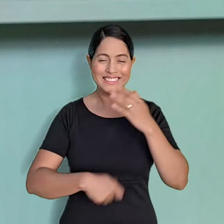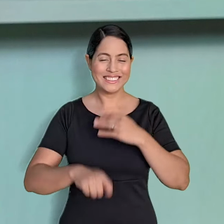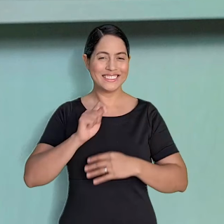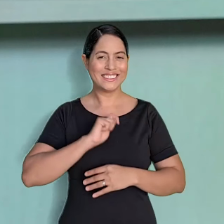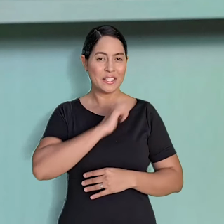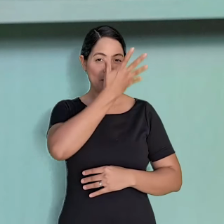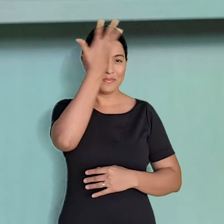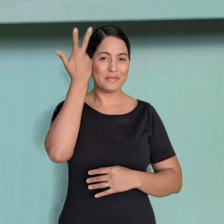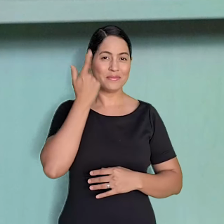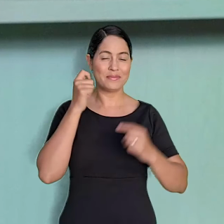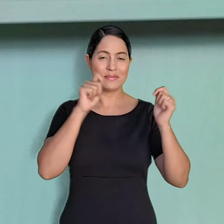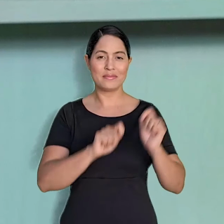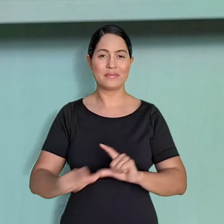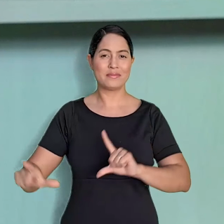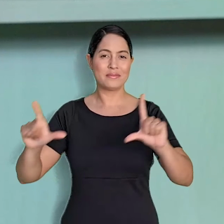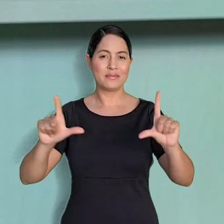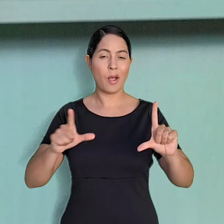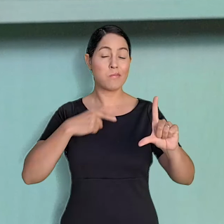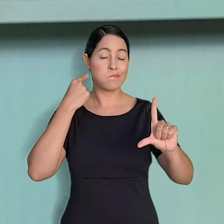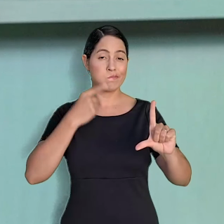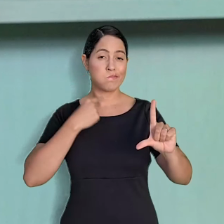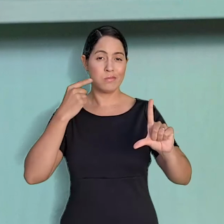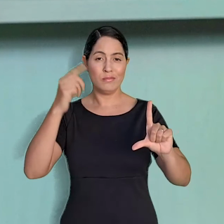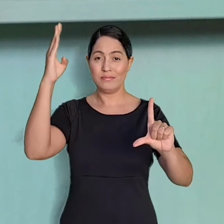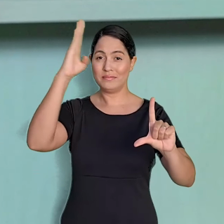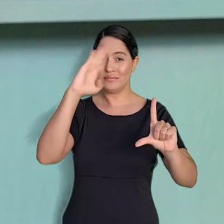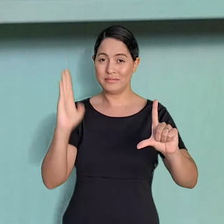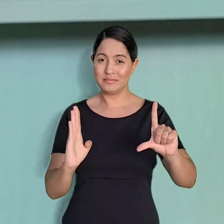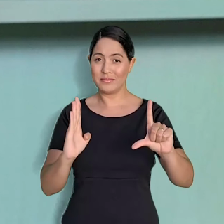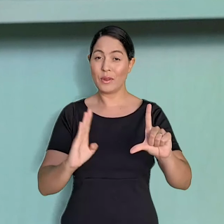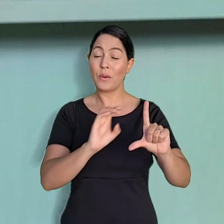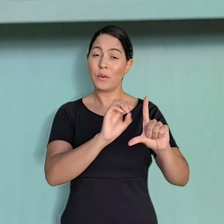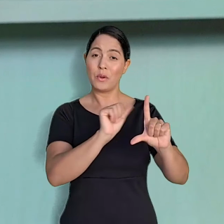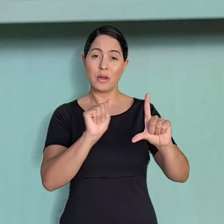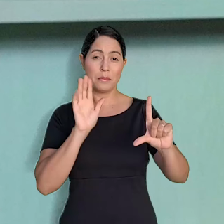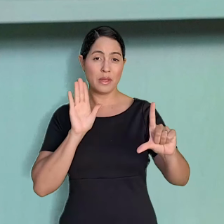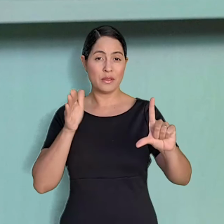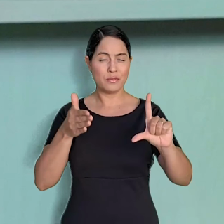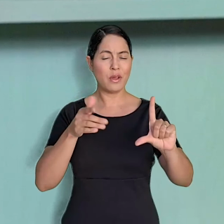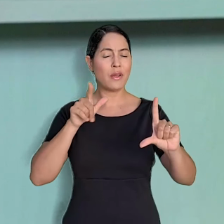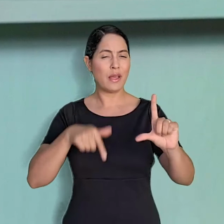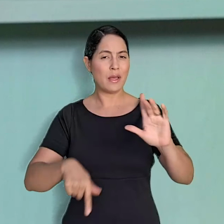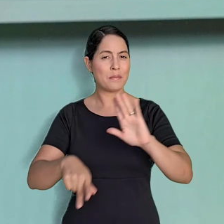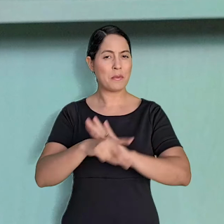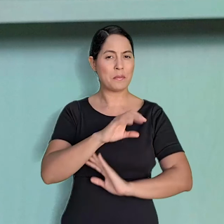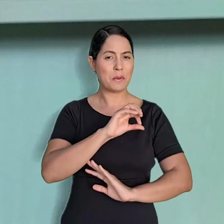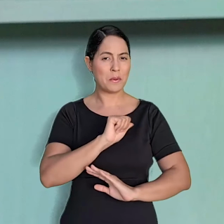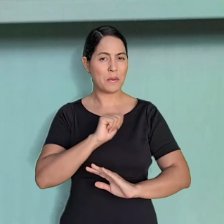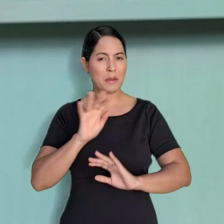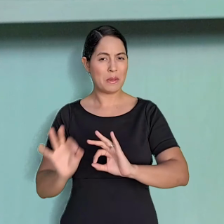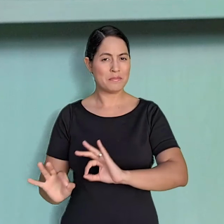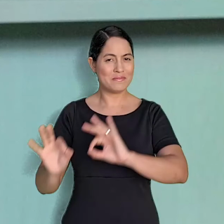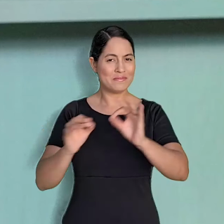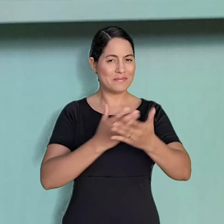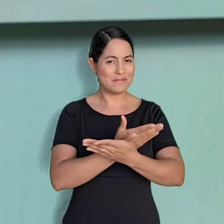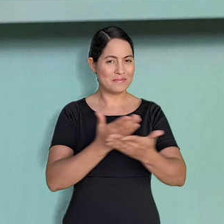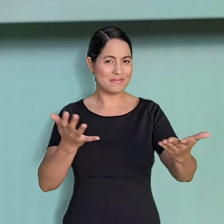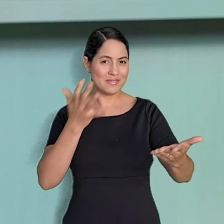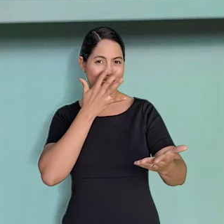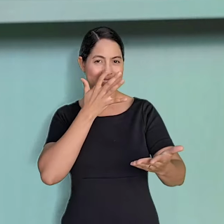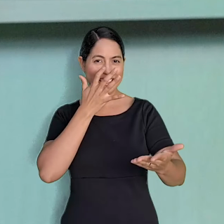sou a Aline Araújo e esse é o programa da Advocacia Brasileira. Pela Ordem é uma produção da OAB Nacional feita com você